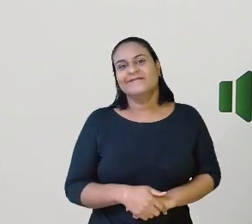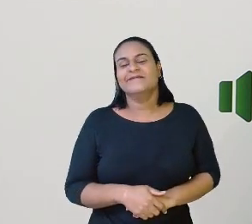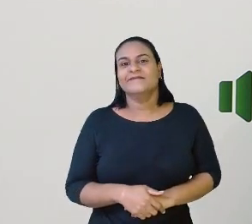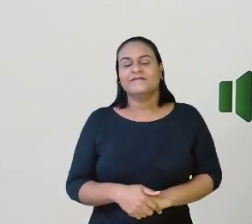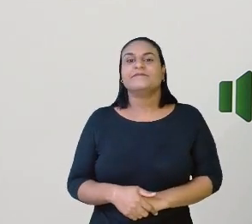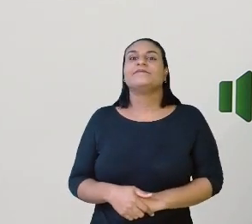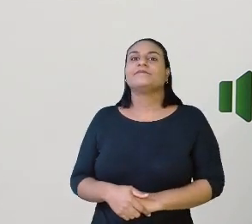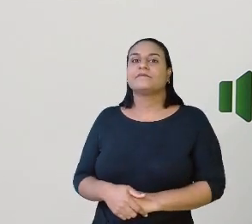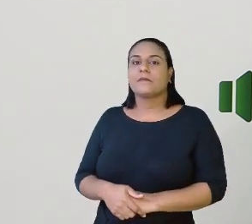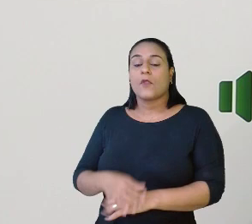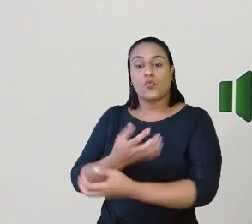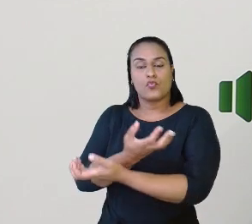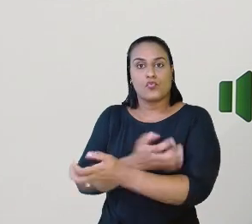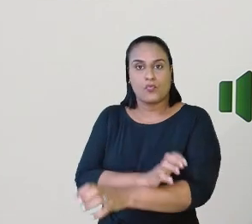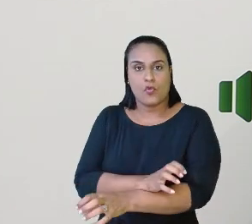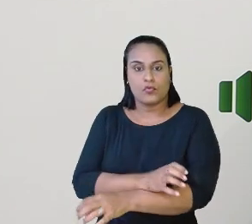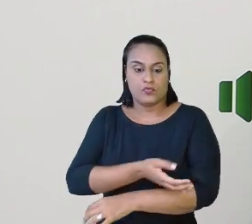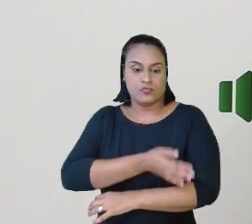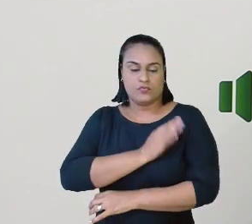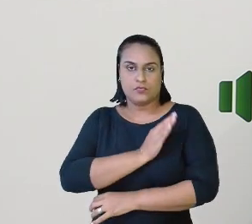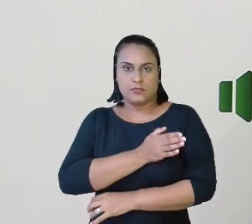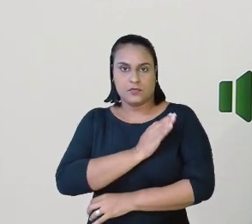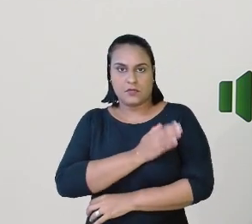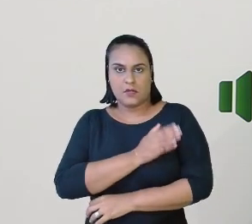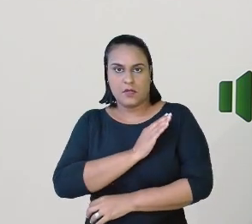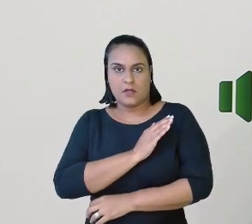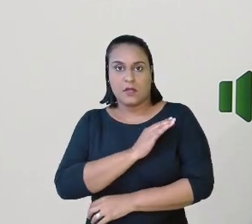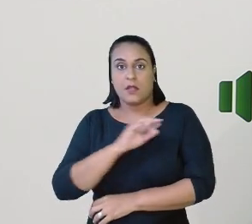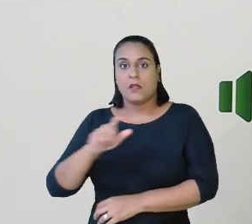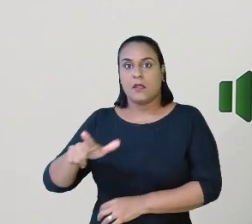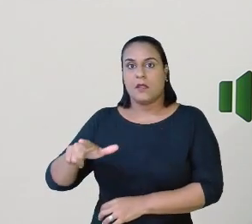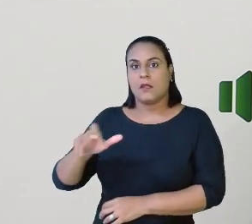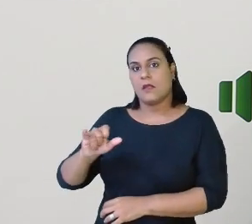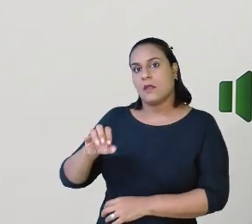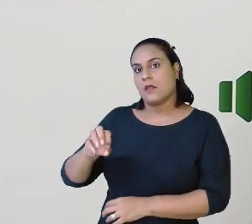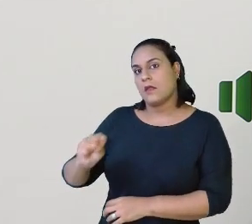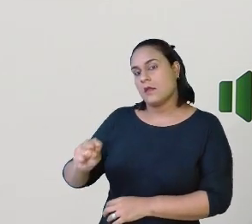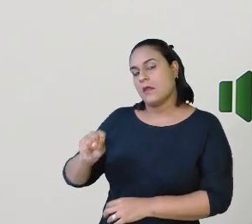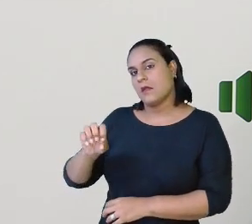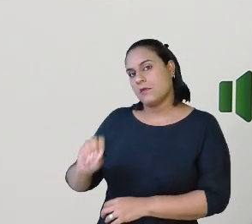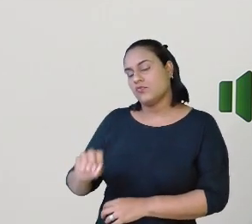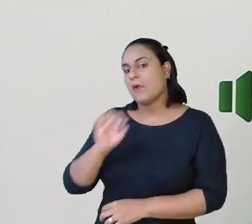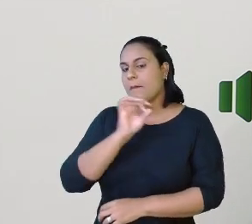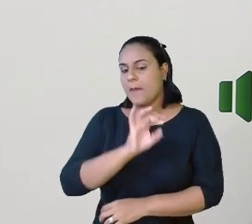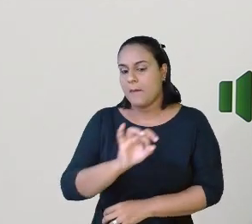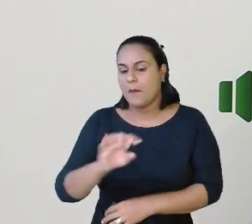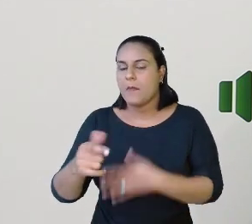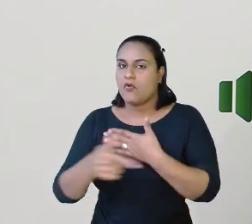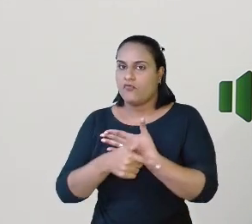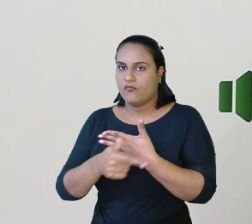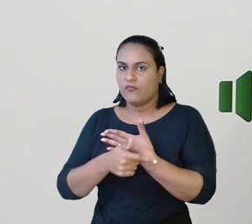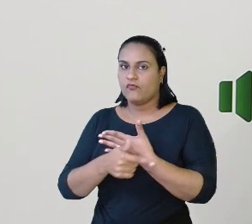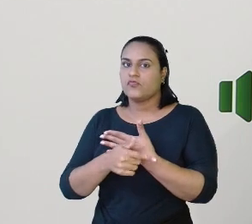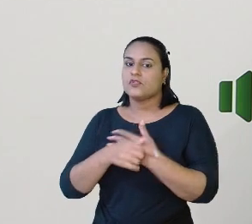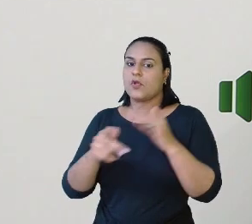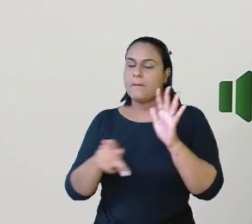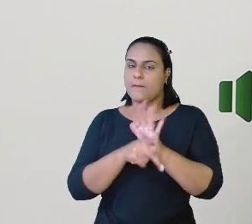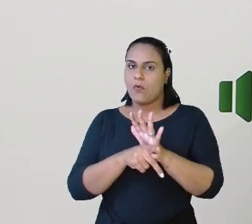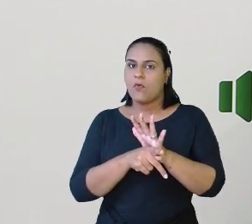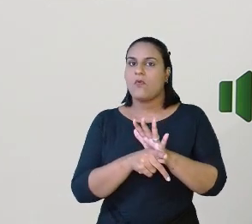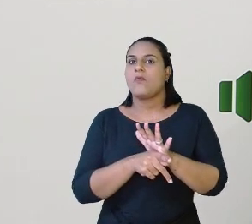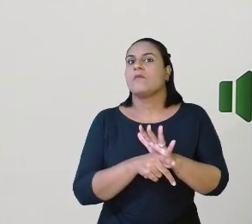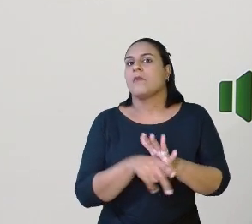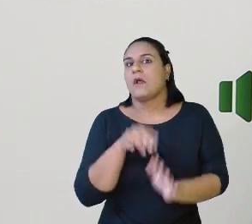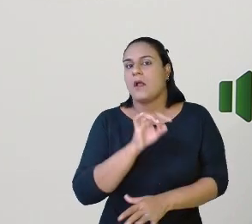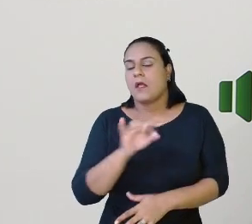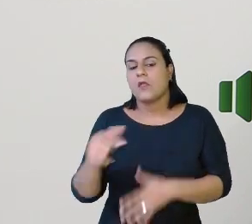estriado esquelético, cardíaco e o liso. Cada um com a sua função. Cada um desempenha